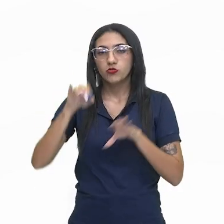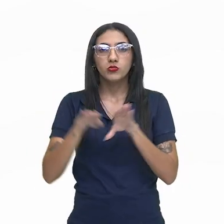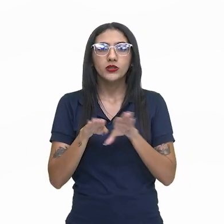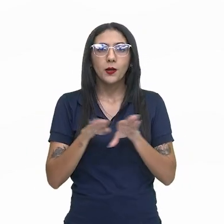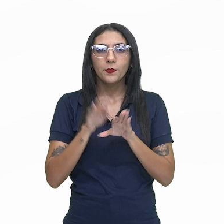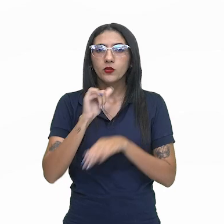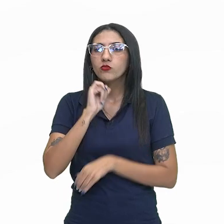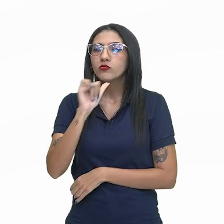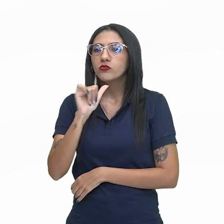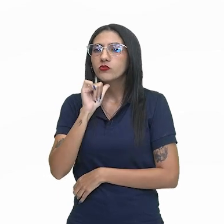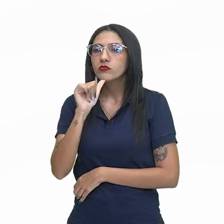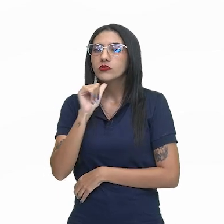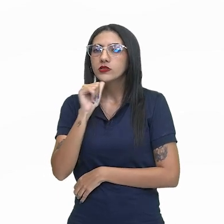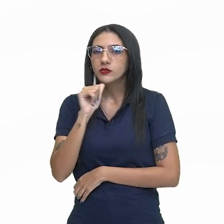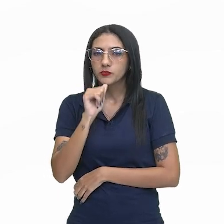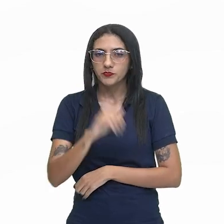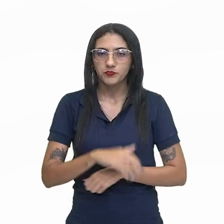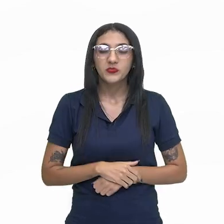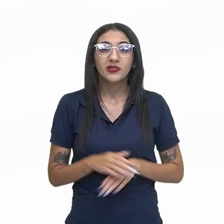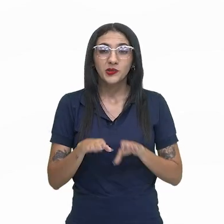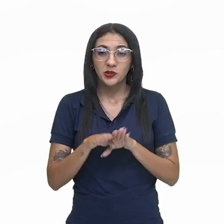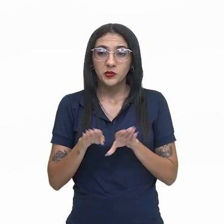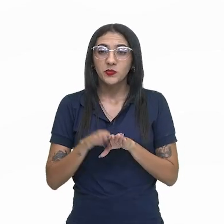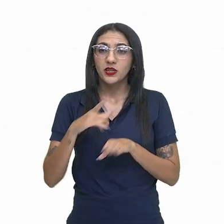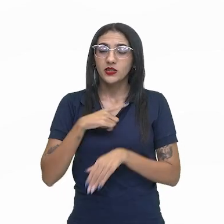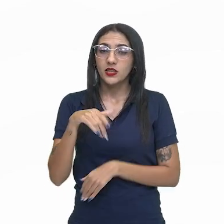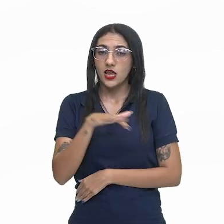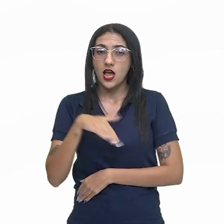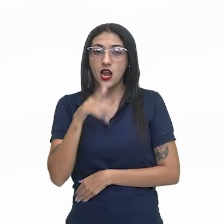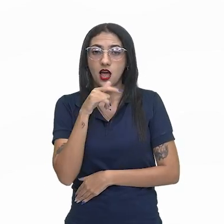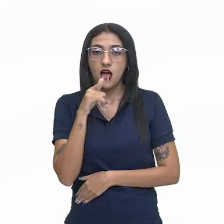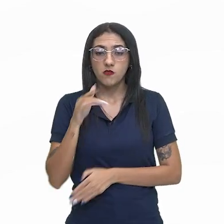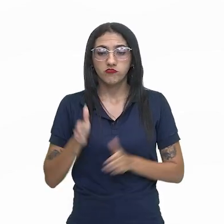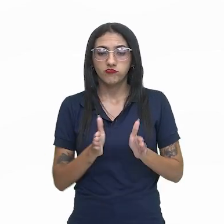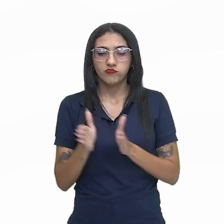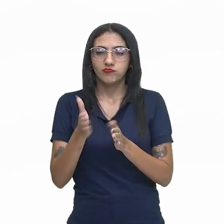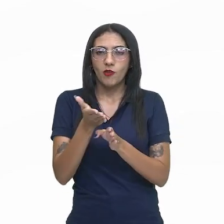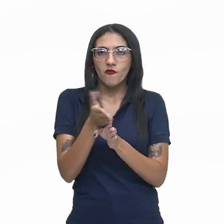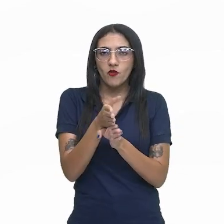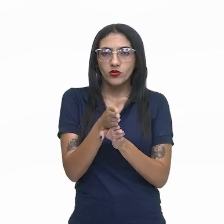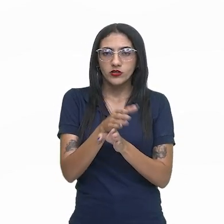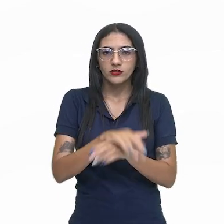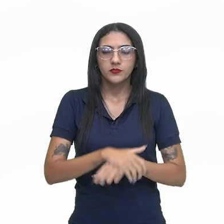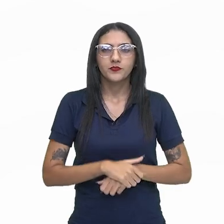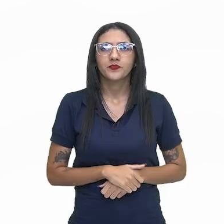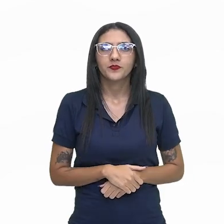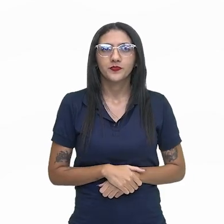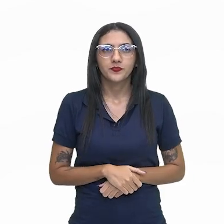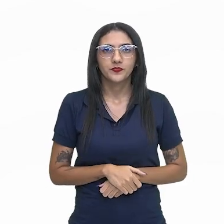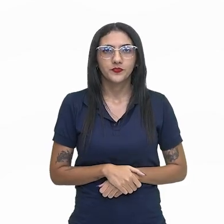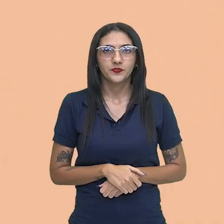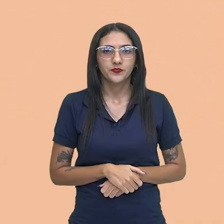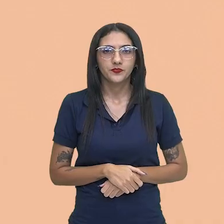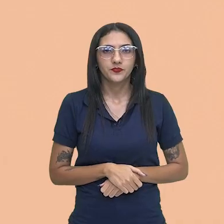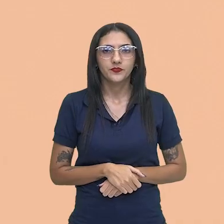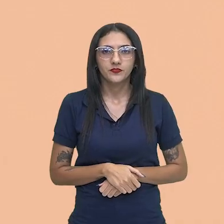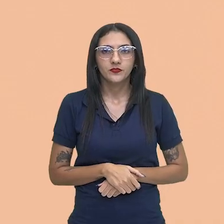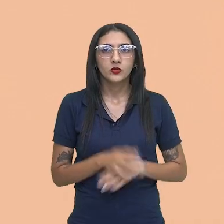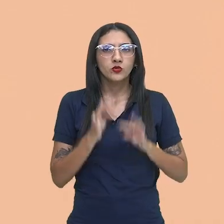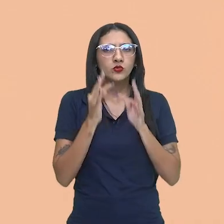tem as fronteiras desse rio ali passando, certo? Então, tudo